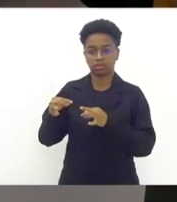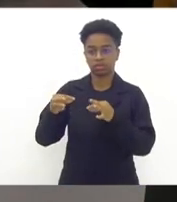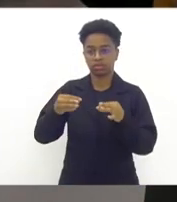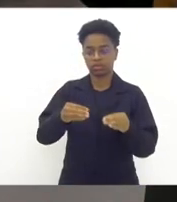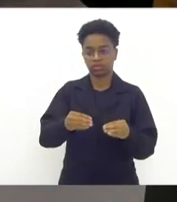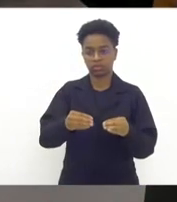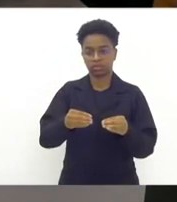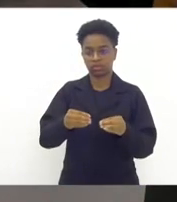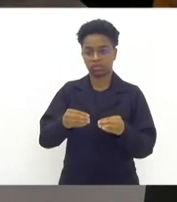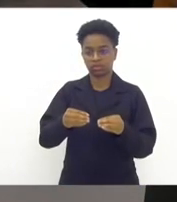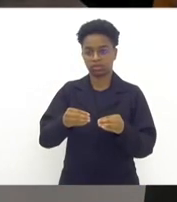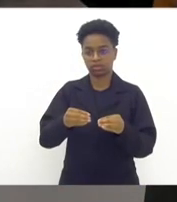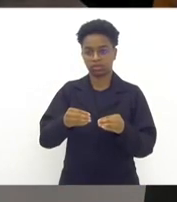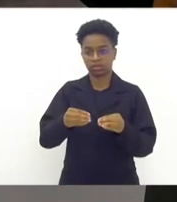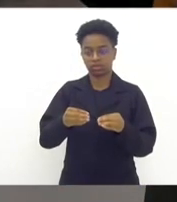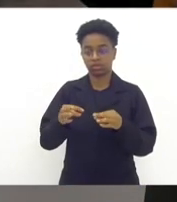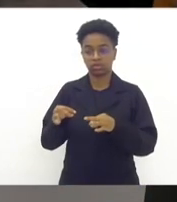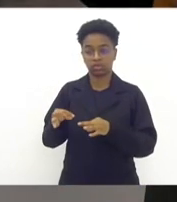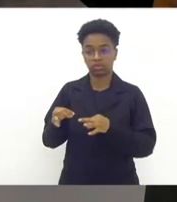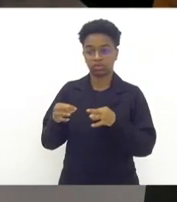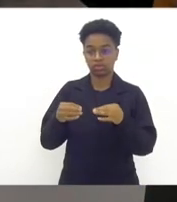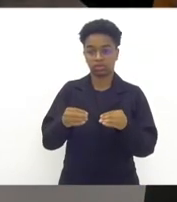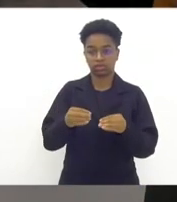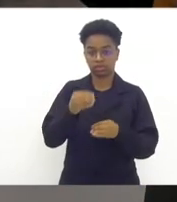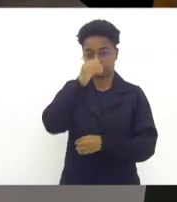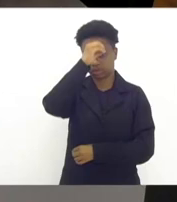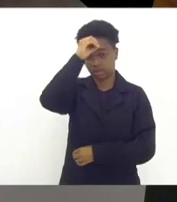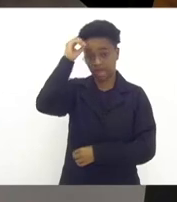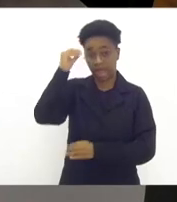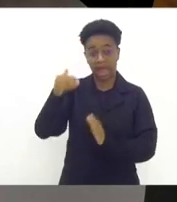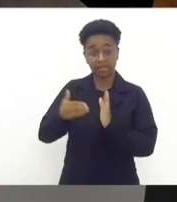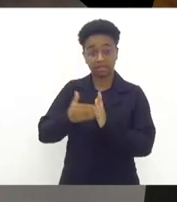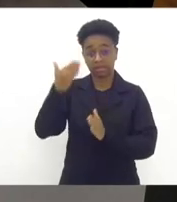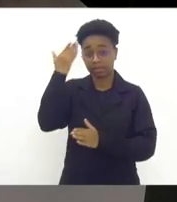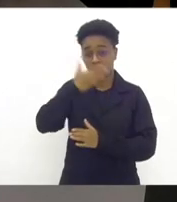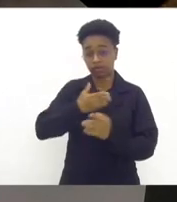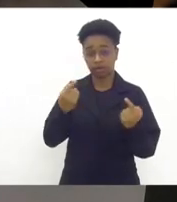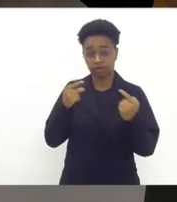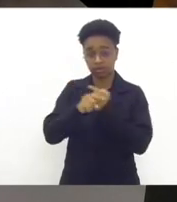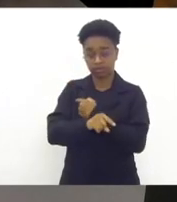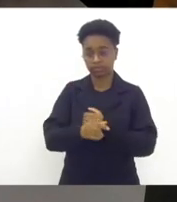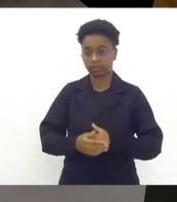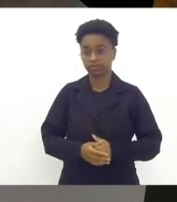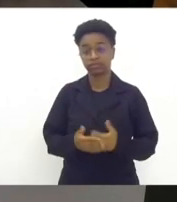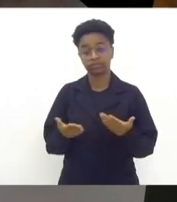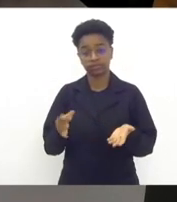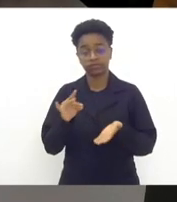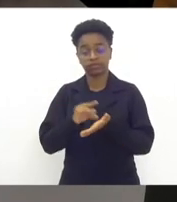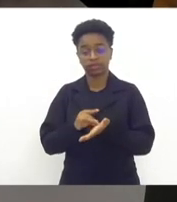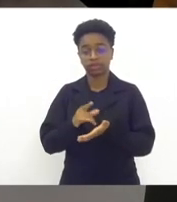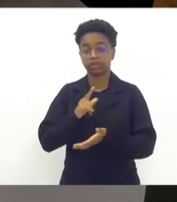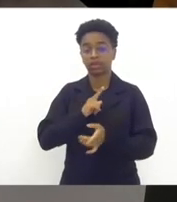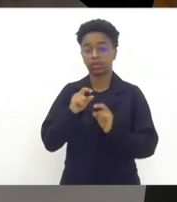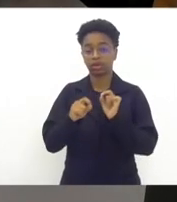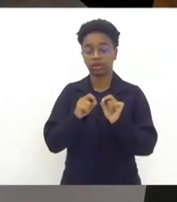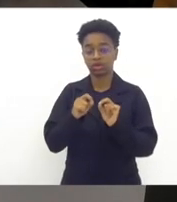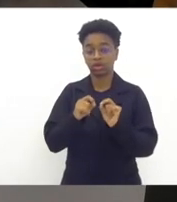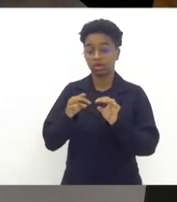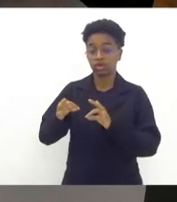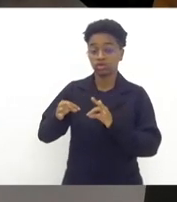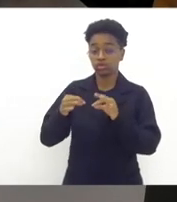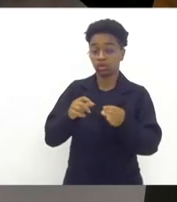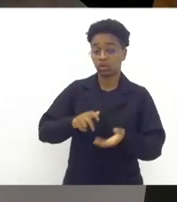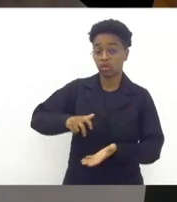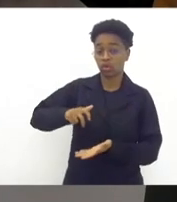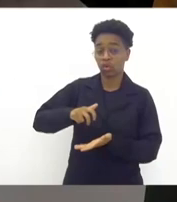todo mundo é inocente até que se prove o contrário. E, na verdade, o que temos é todo mundo é